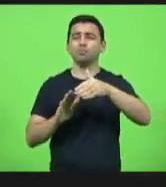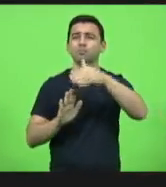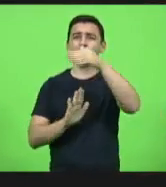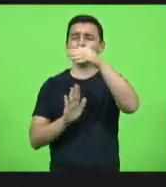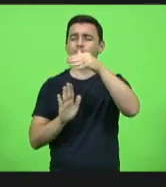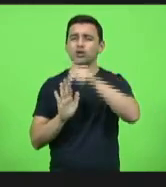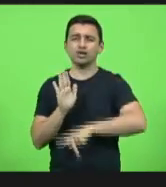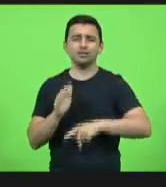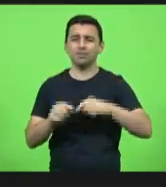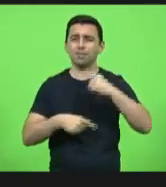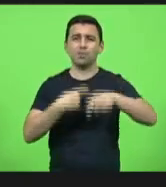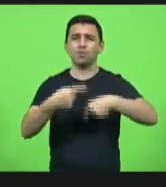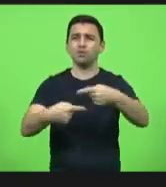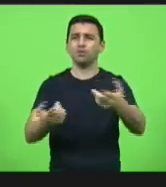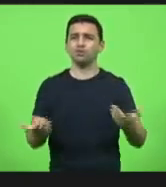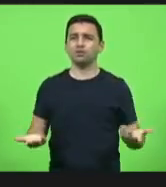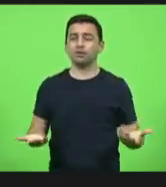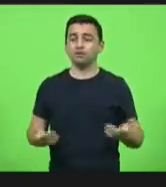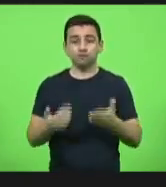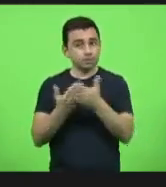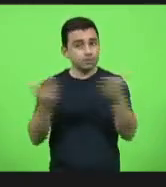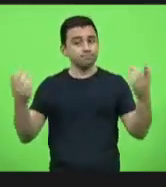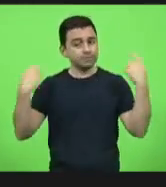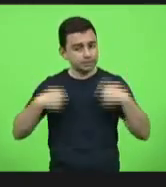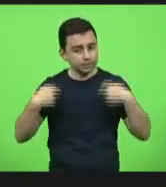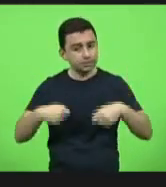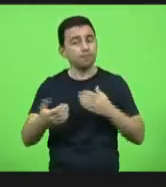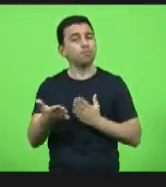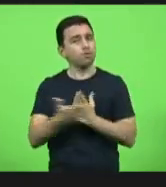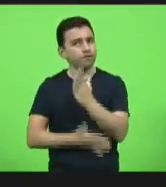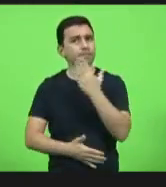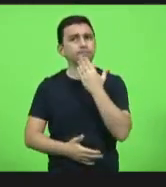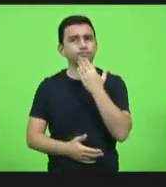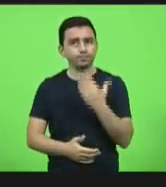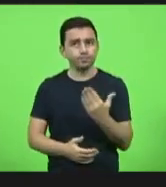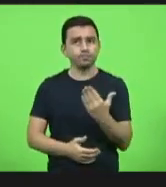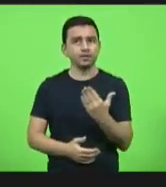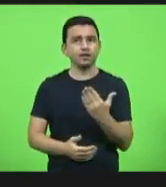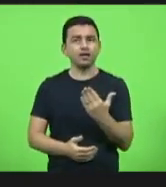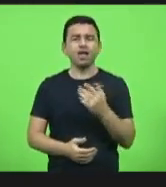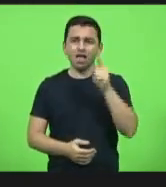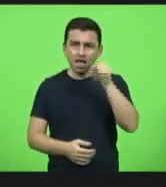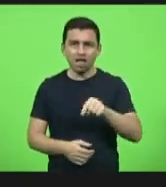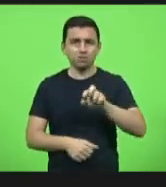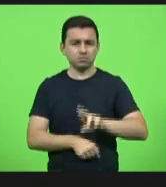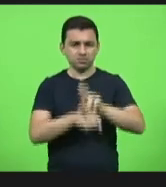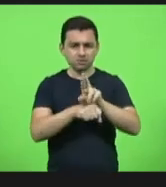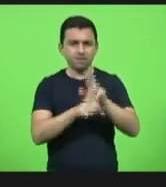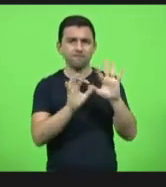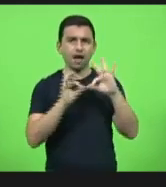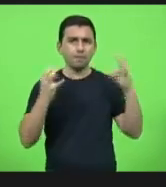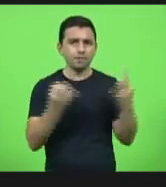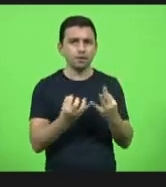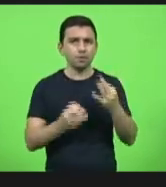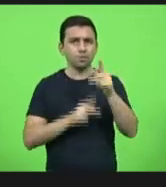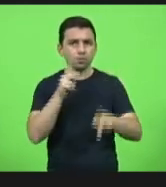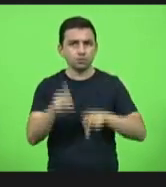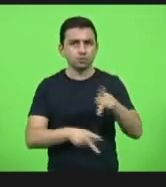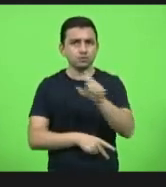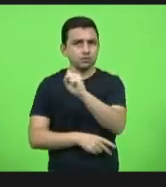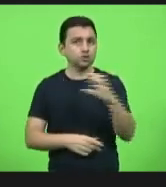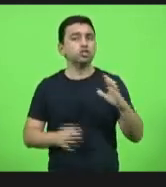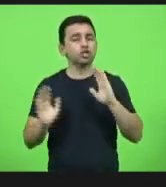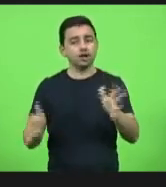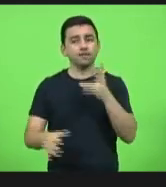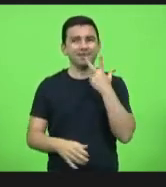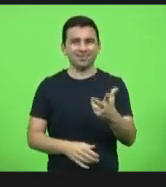senhores precisam aprovar esse requerimento em nome das famílias catarinenses, que, como eu falei, não